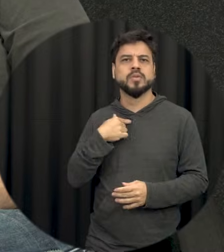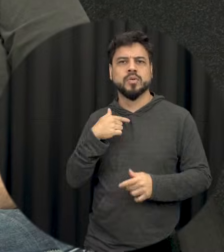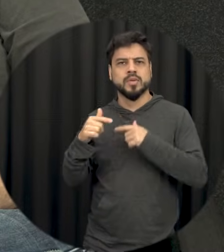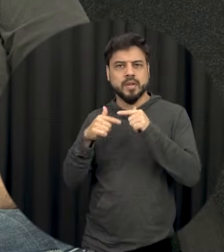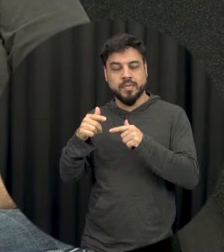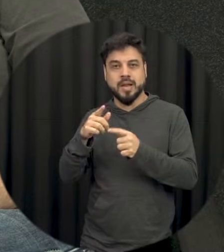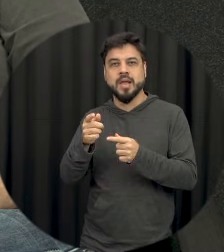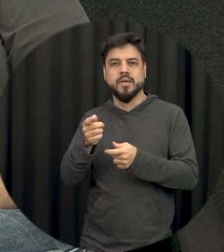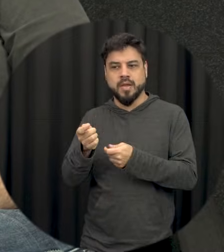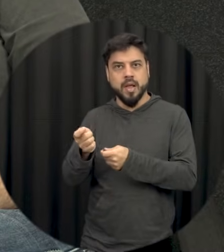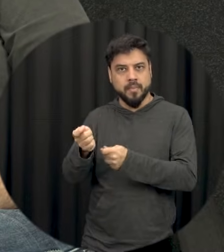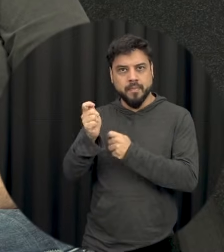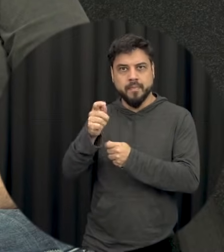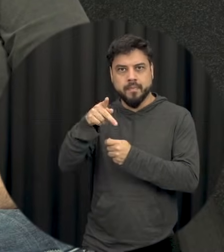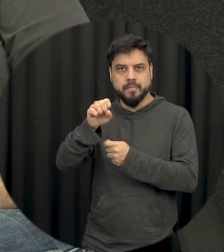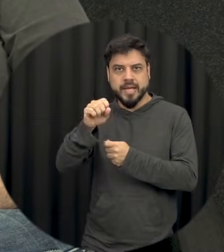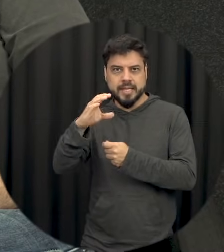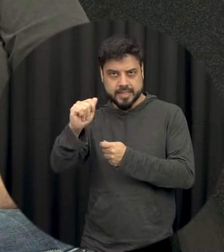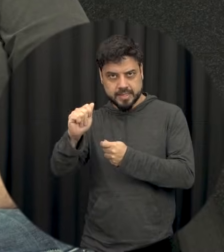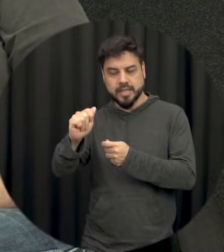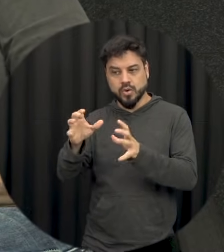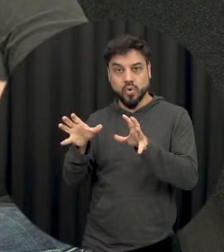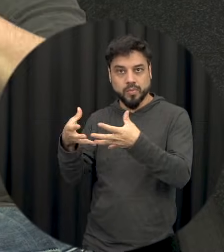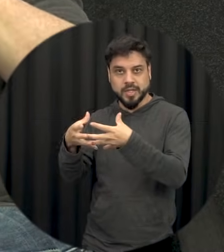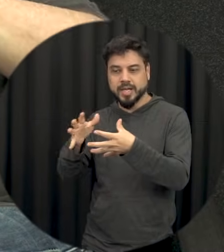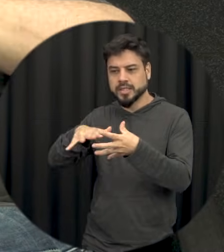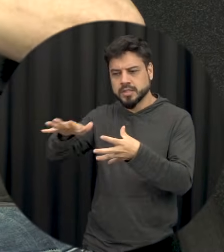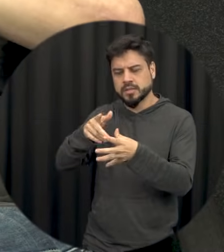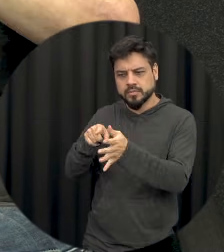com pesca, com comunidade de pescadores,